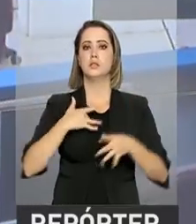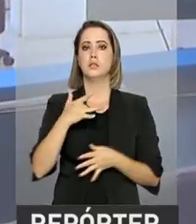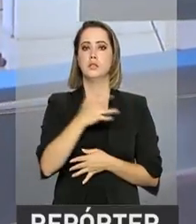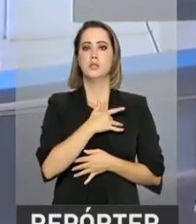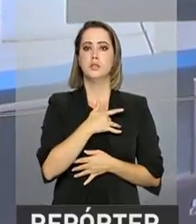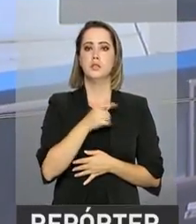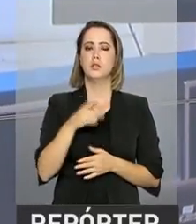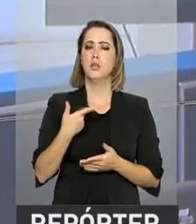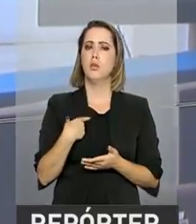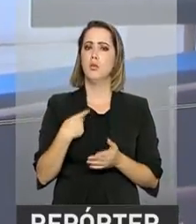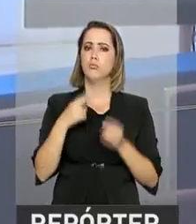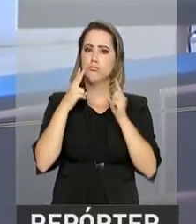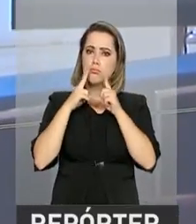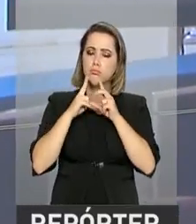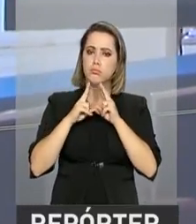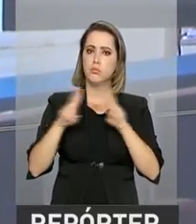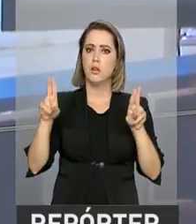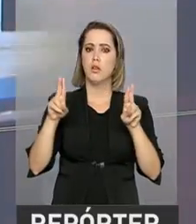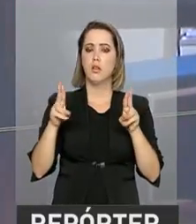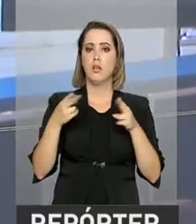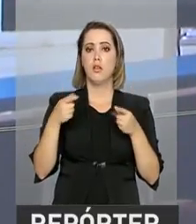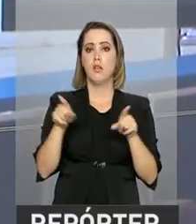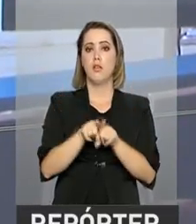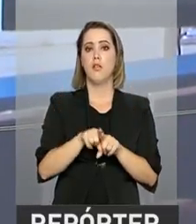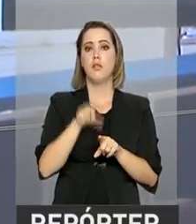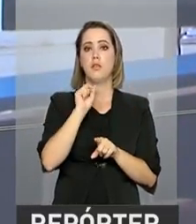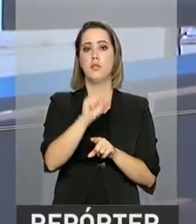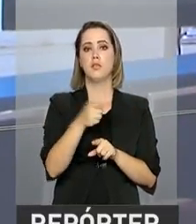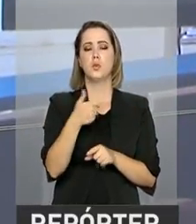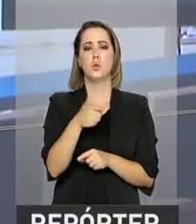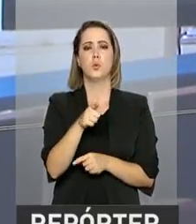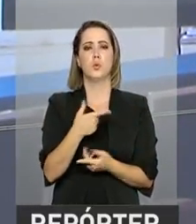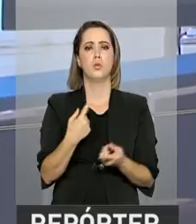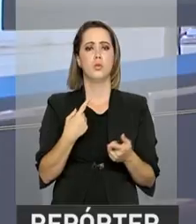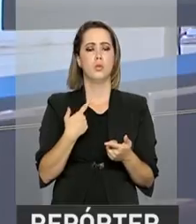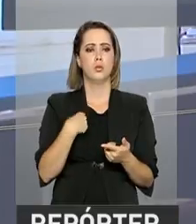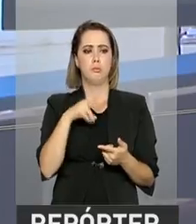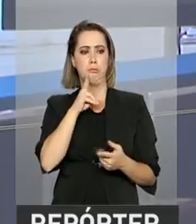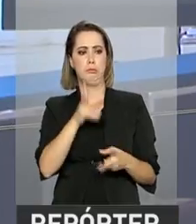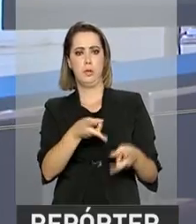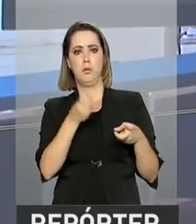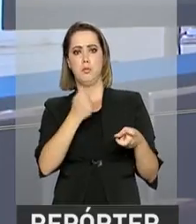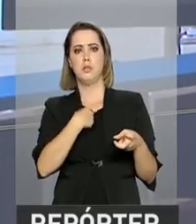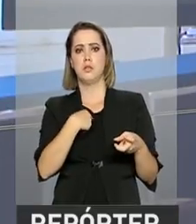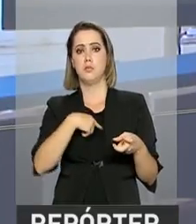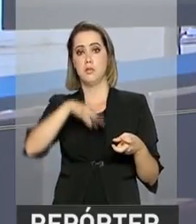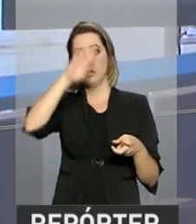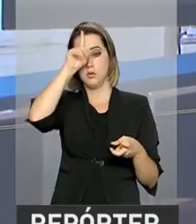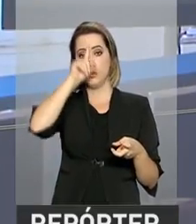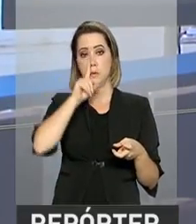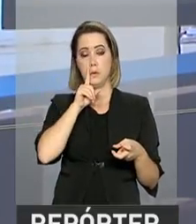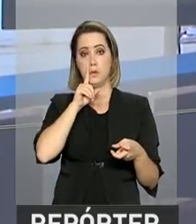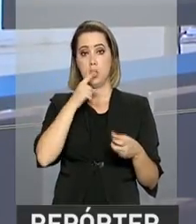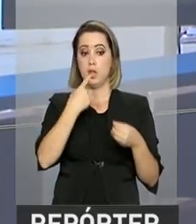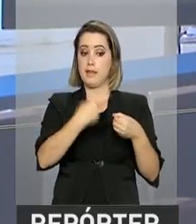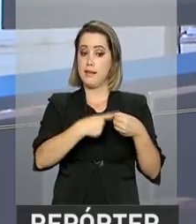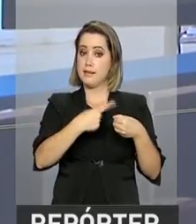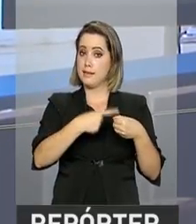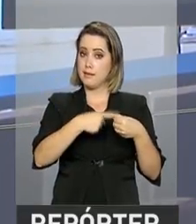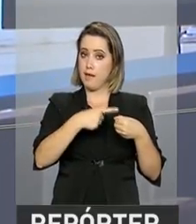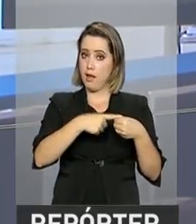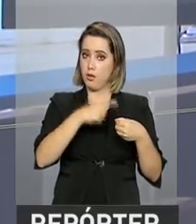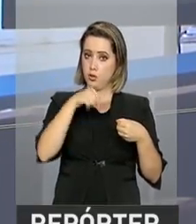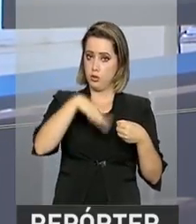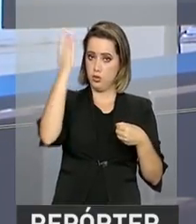Saúde em nota divulgada hoje o ministério informa que não há evidência de febre amarela Urbana no Brasil o texto esclarece que